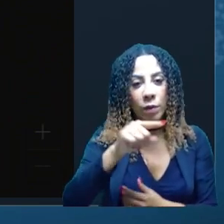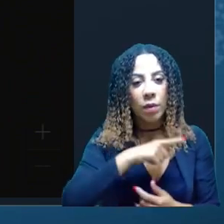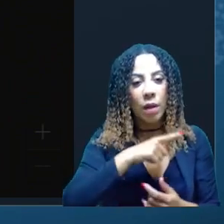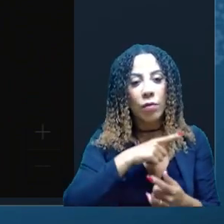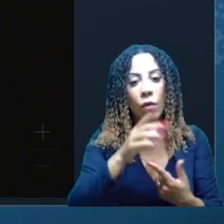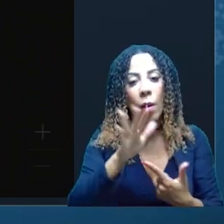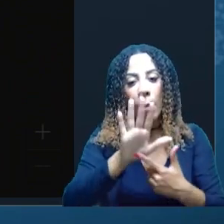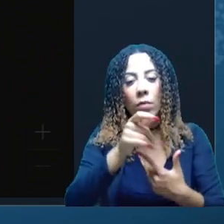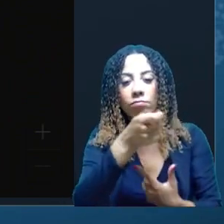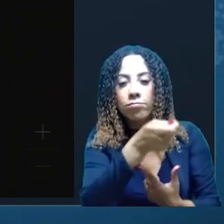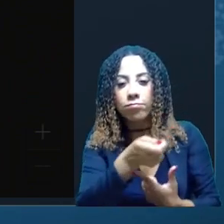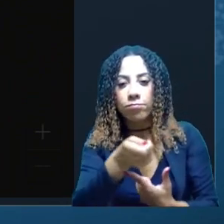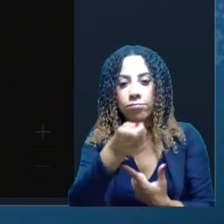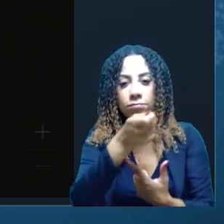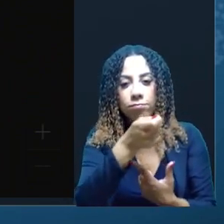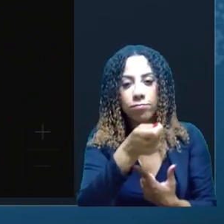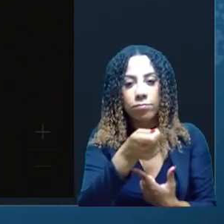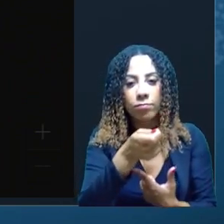vamos notar que existem